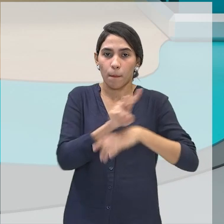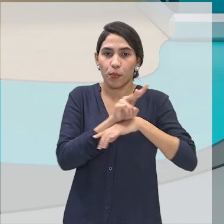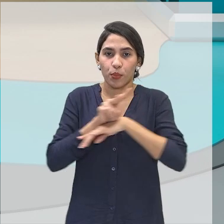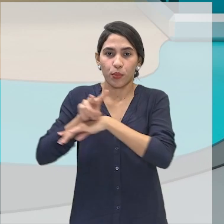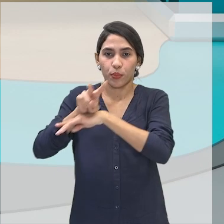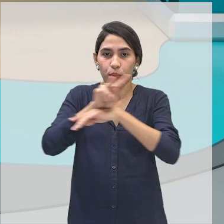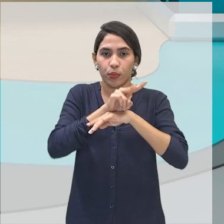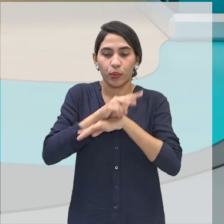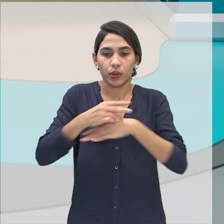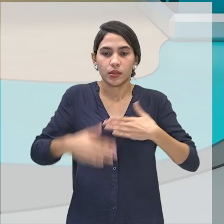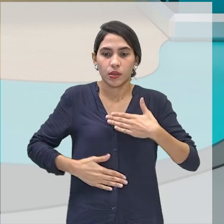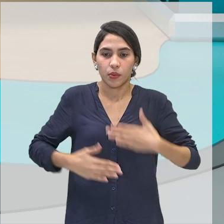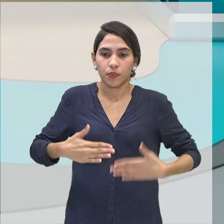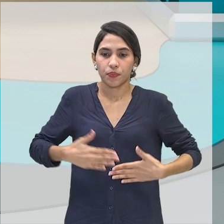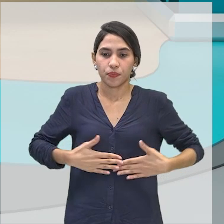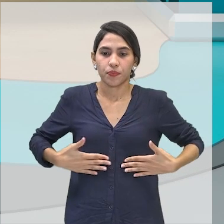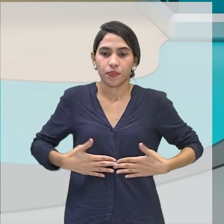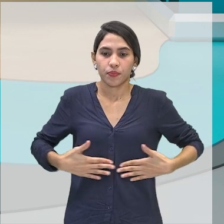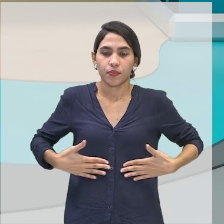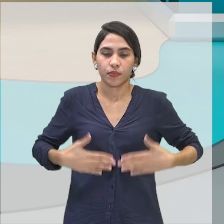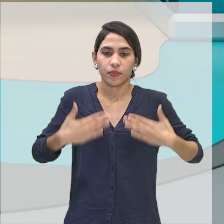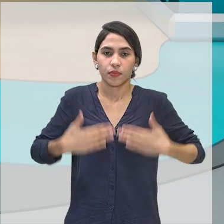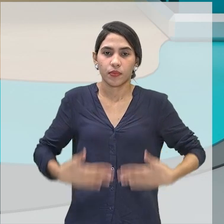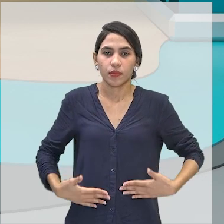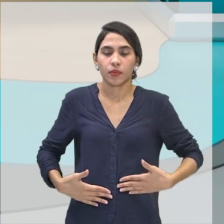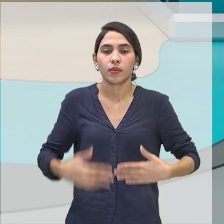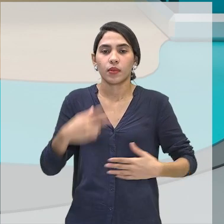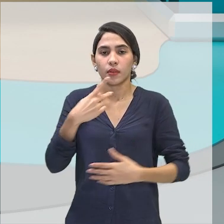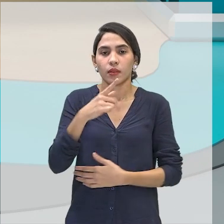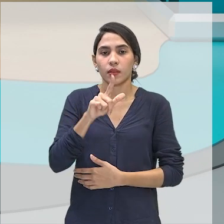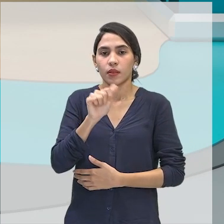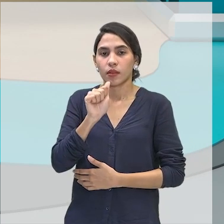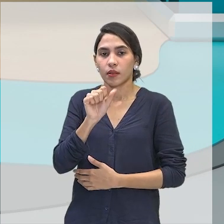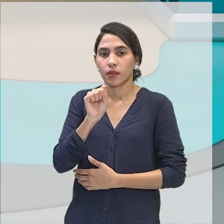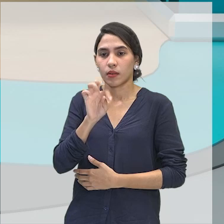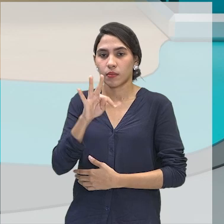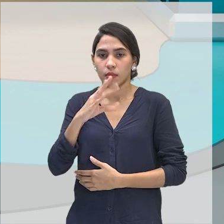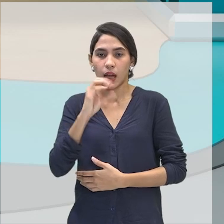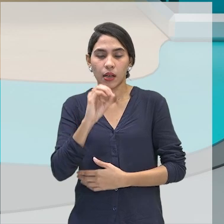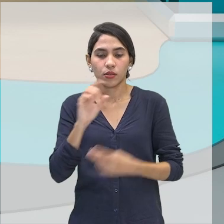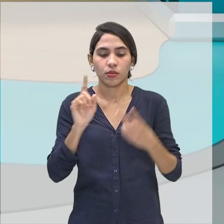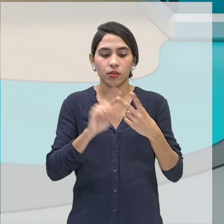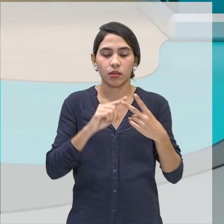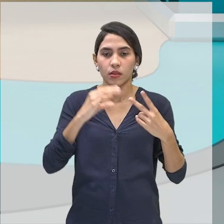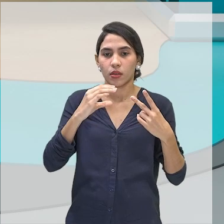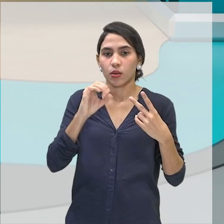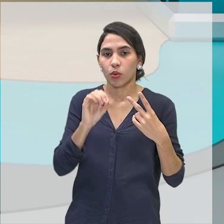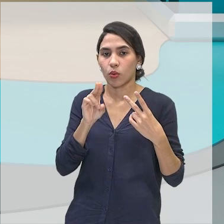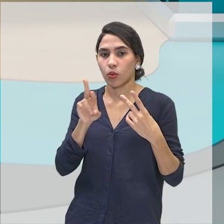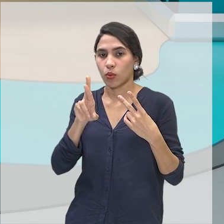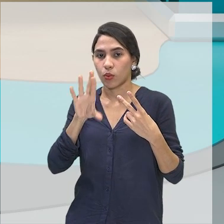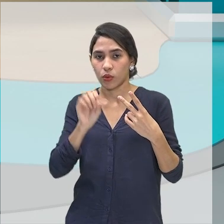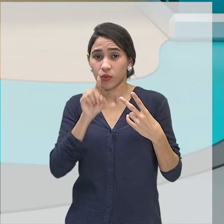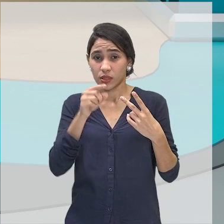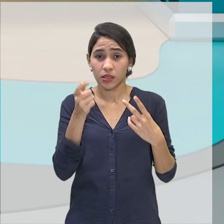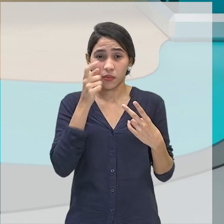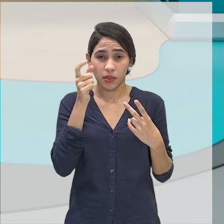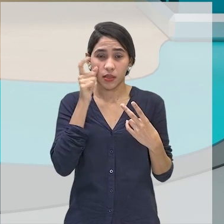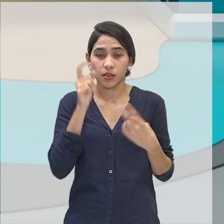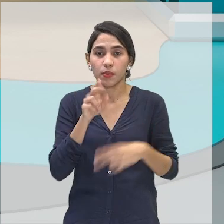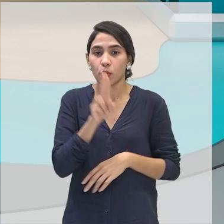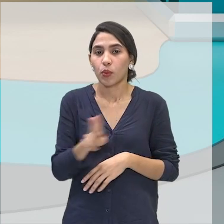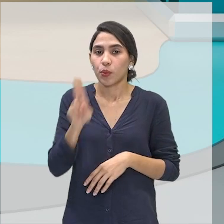do kendoka, tá? E ele é feito de plástico e couro. Vocês estão observando aí que estão sendo